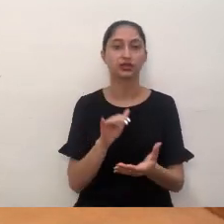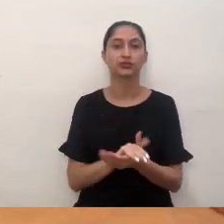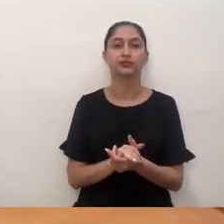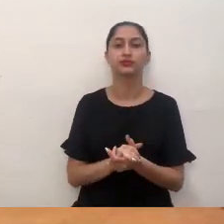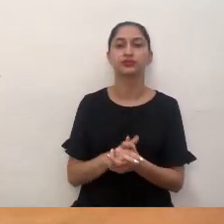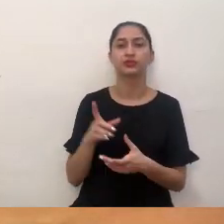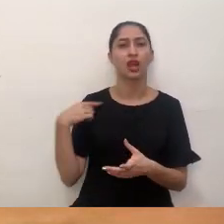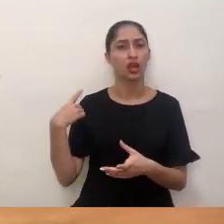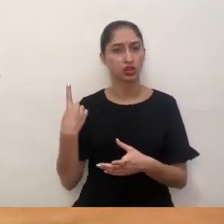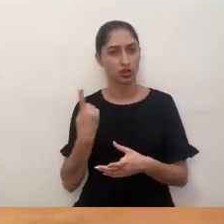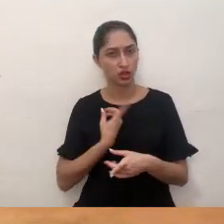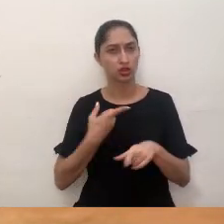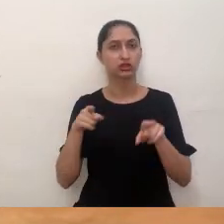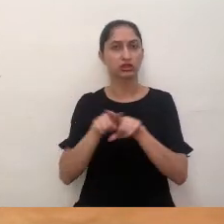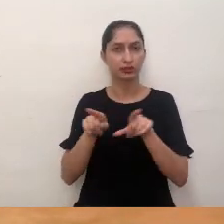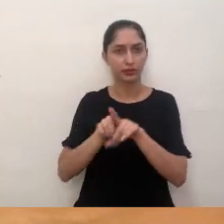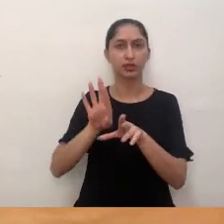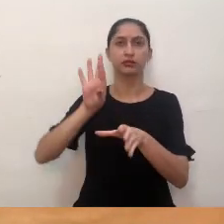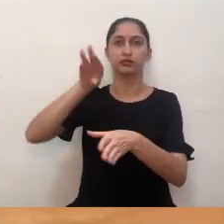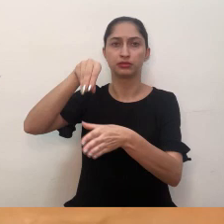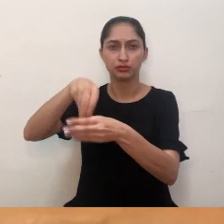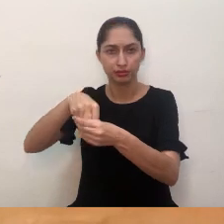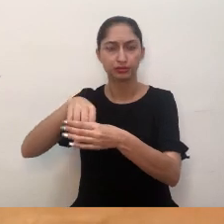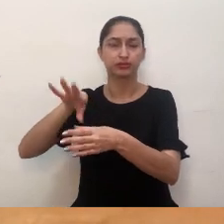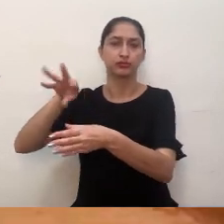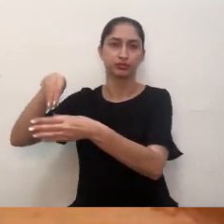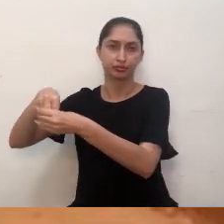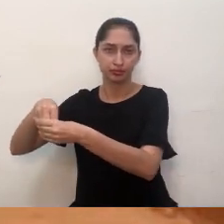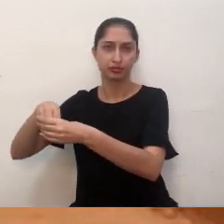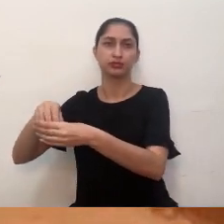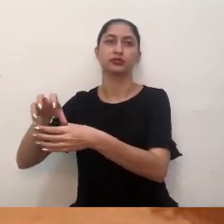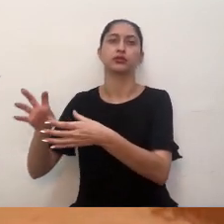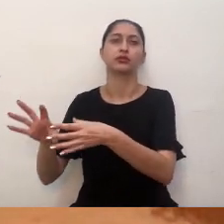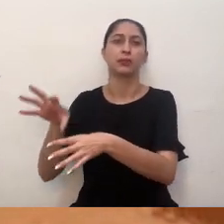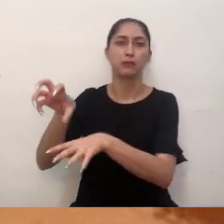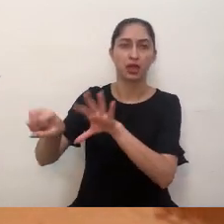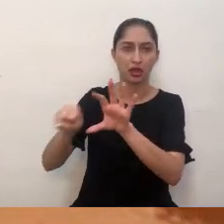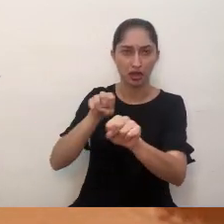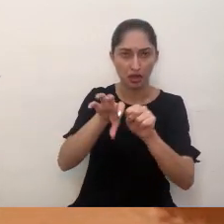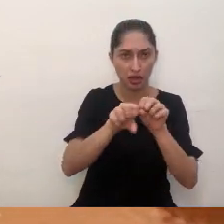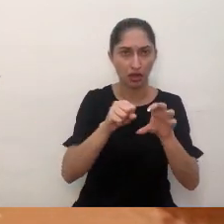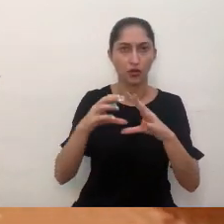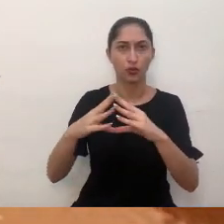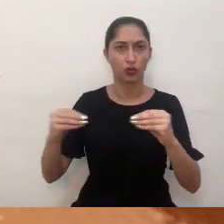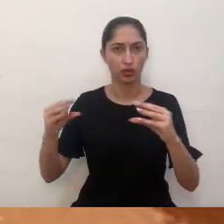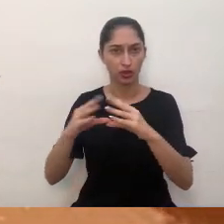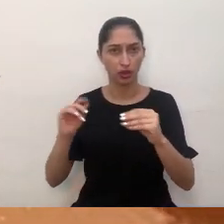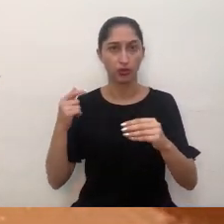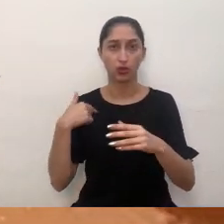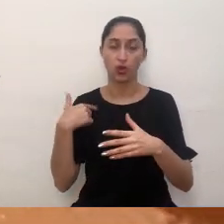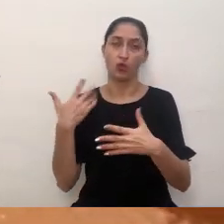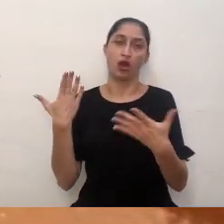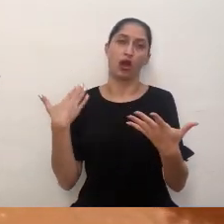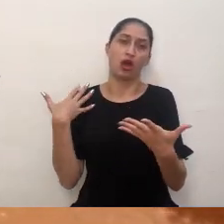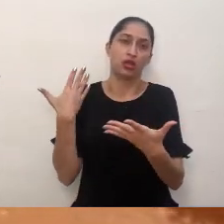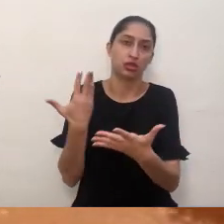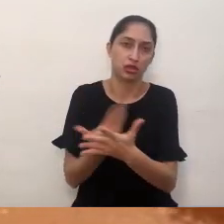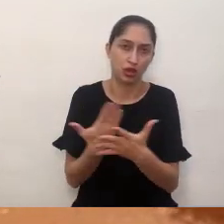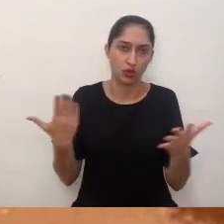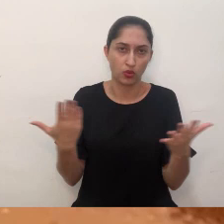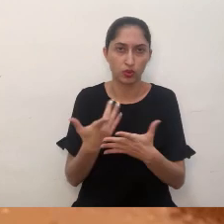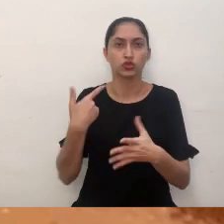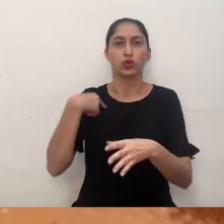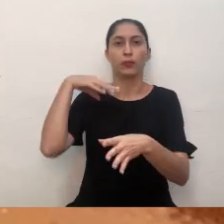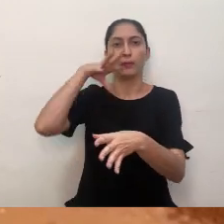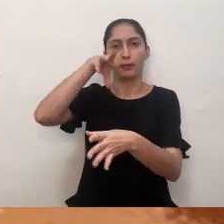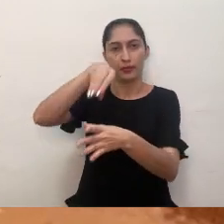plantar o algodão. Até hoje eu tenho algodão plantado e até hoje eu estou igual ela me ensinou. Até hoje eu planto